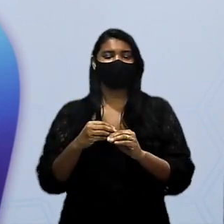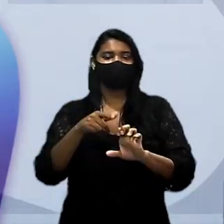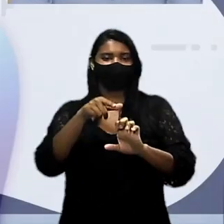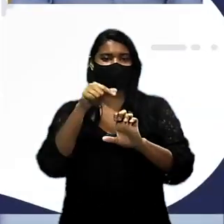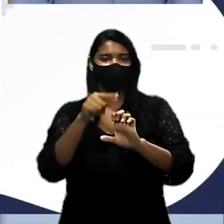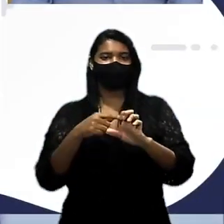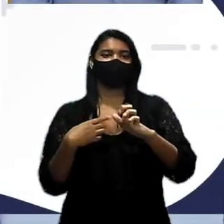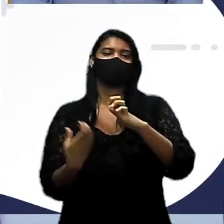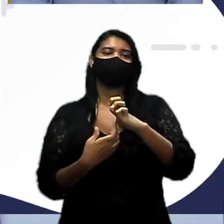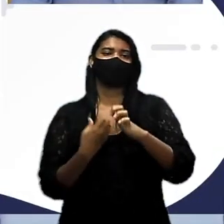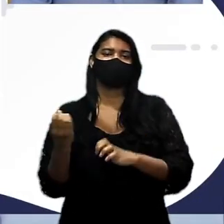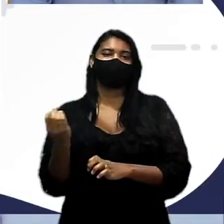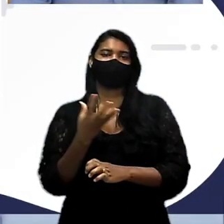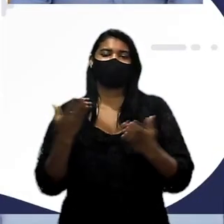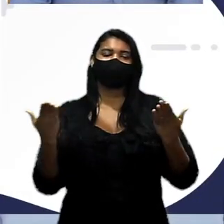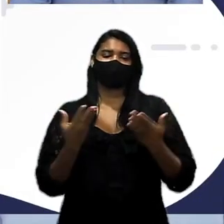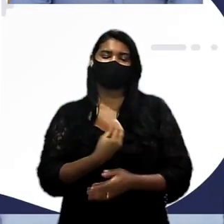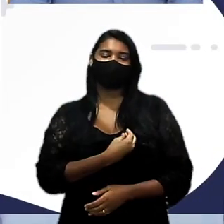os novos tempos.